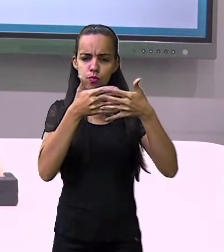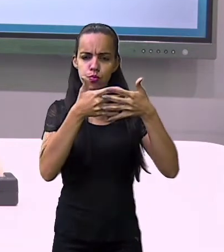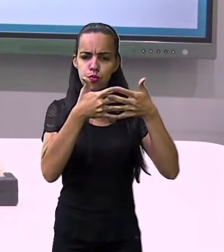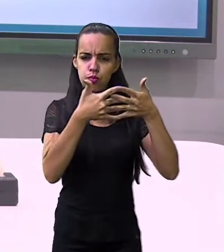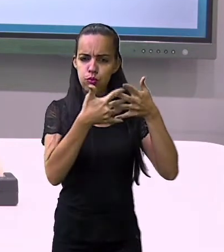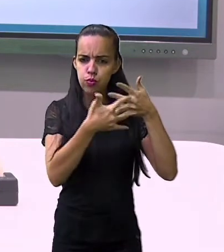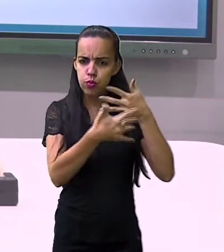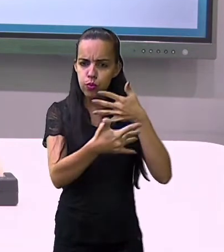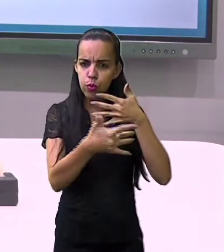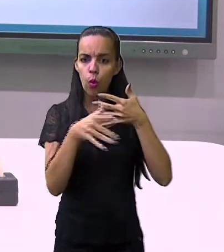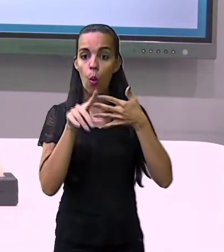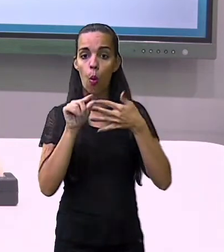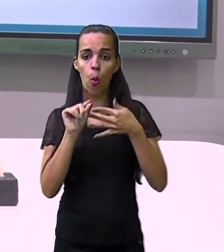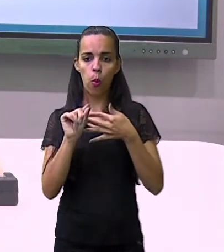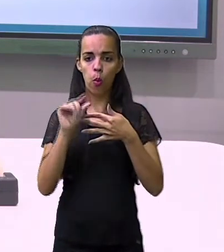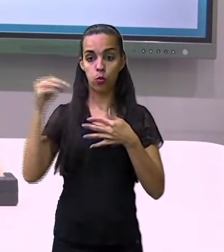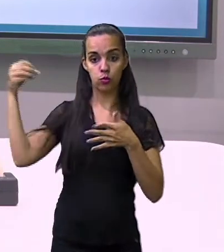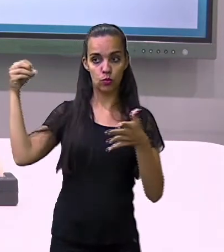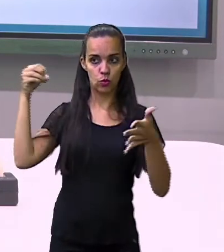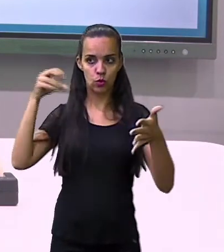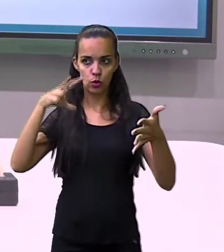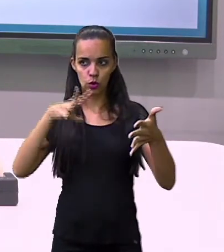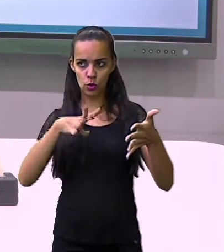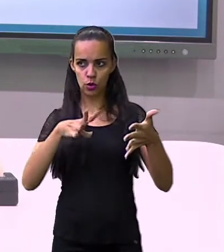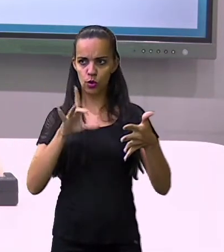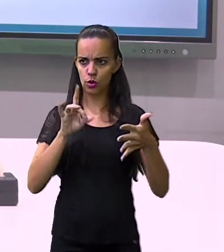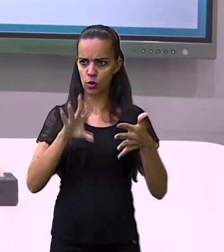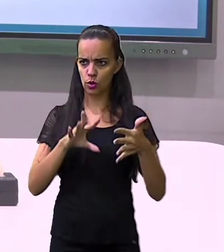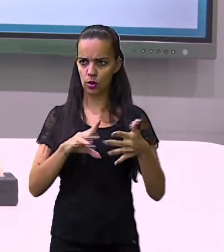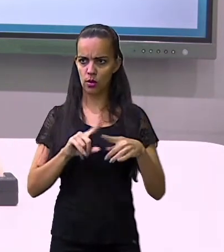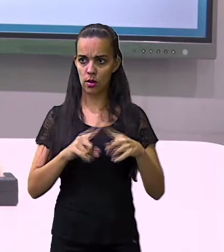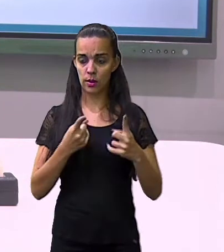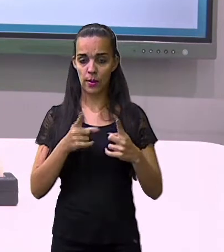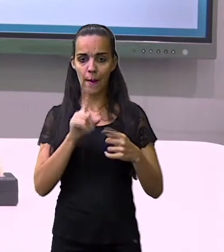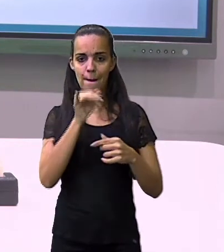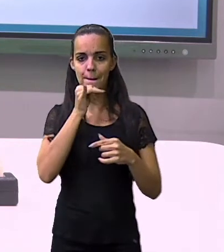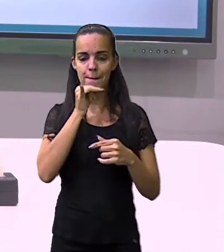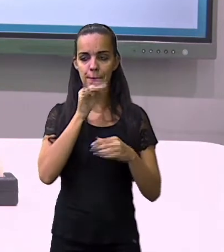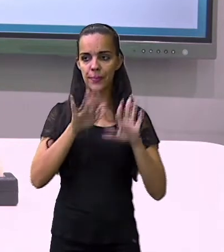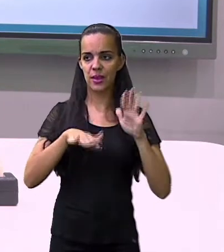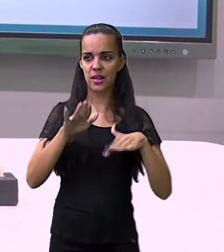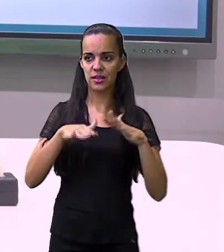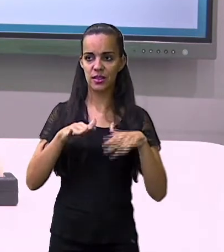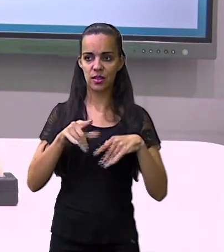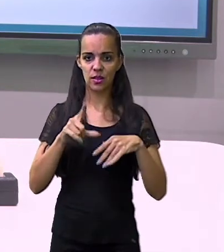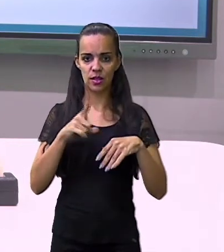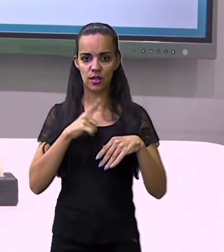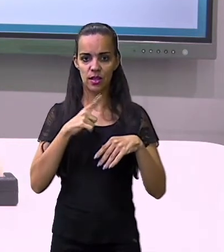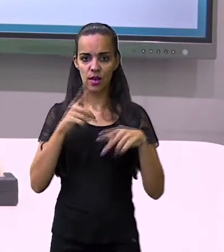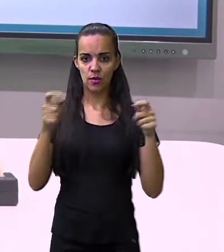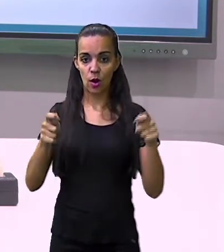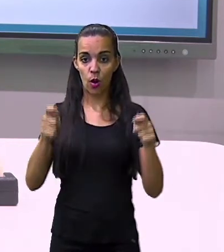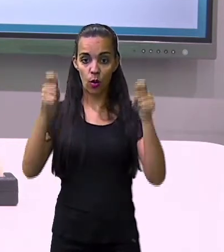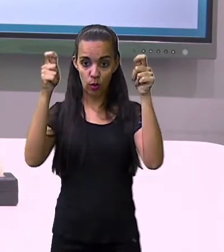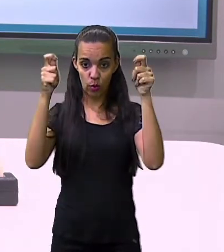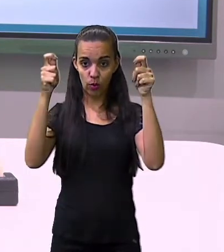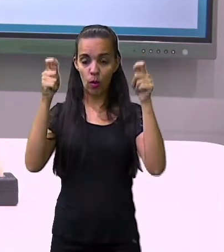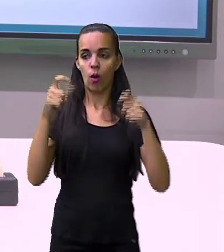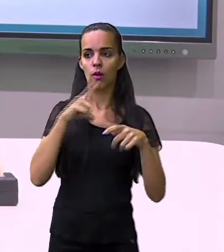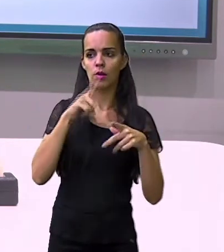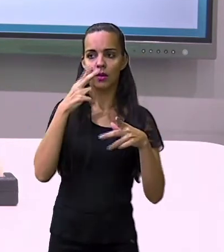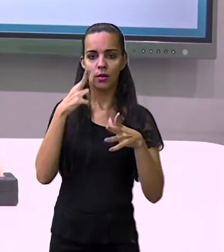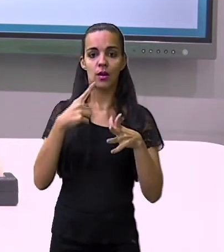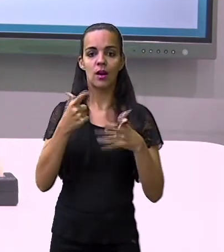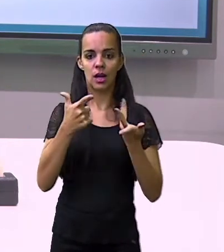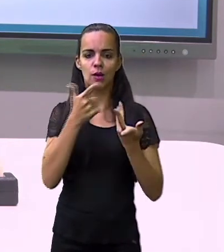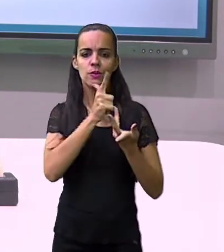luz. Aqui nós temos essa bandeja jateada. Quando eu coloco ela à frente do meu rosto, você percebe que eu estou